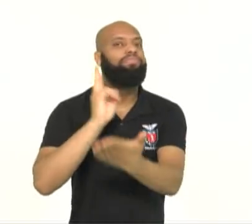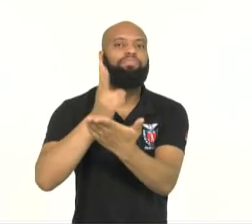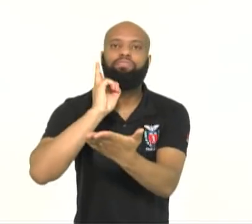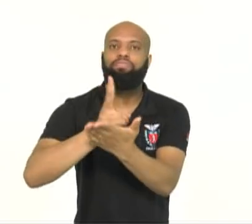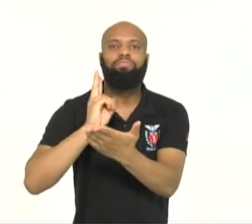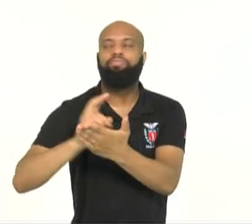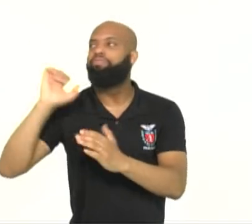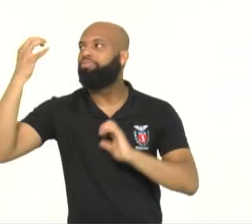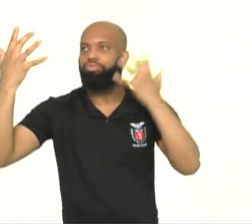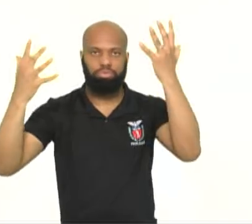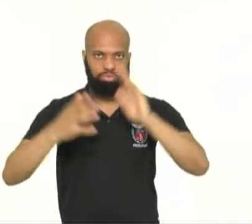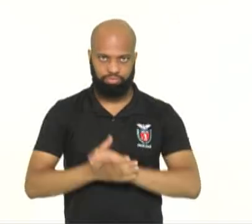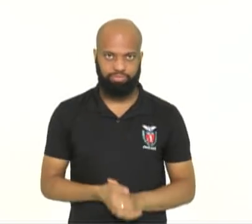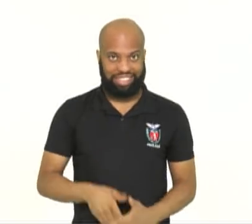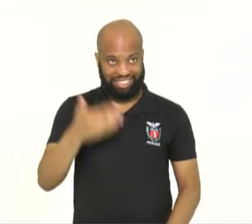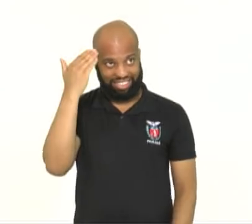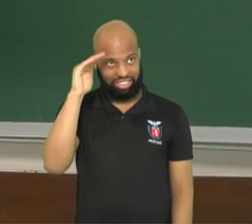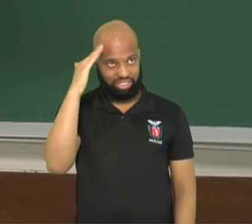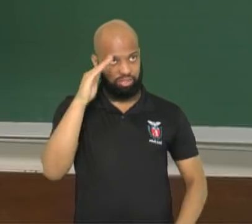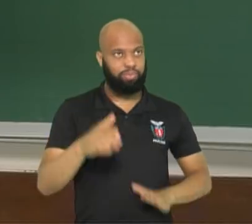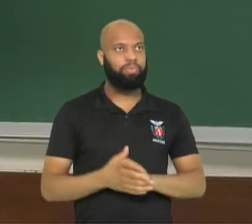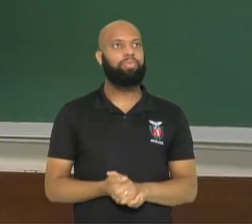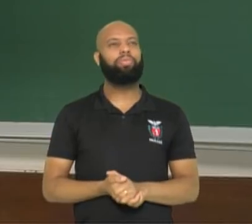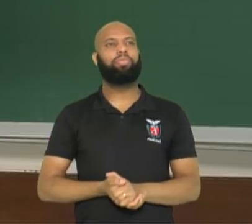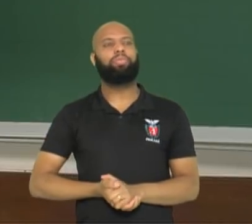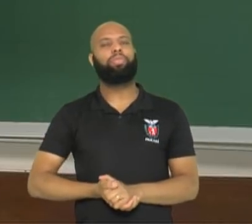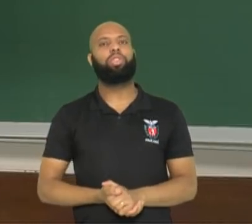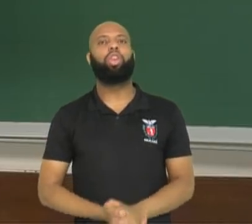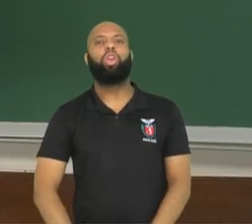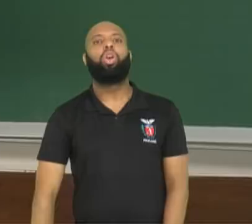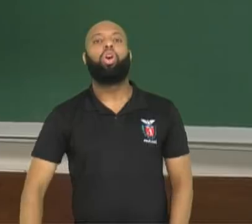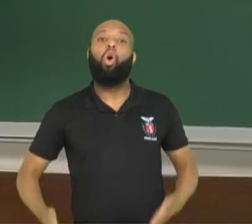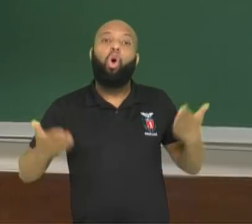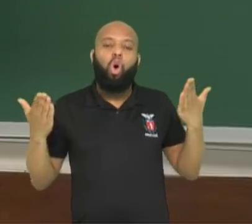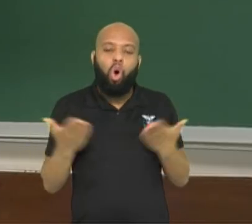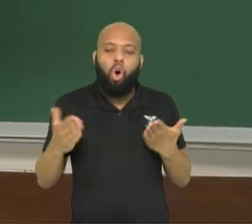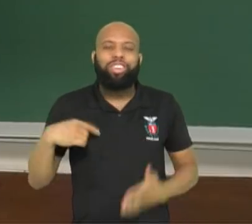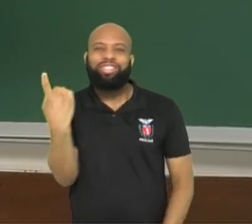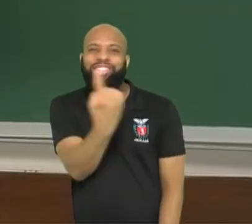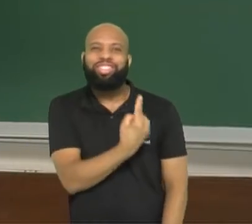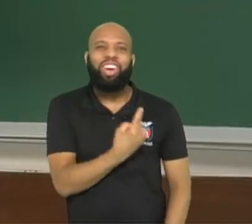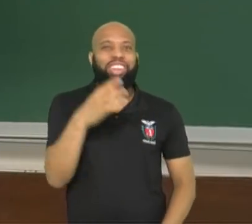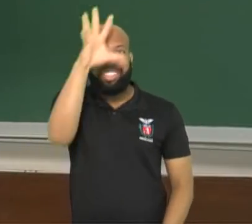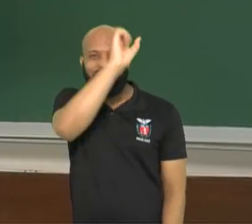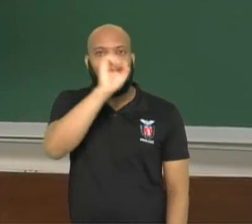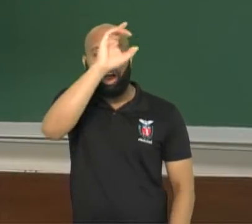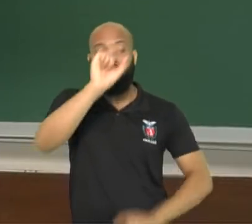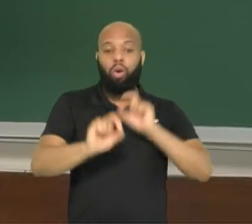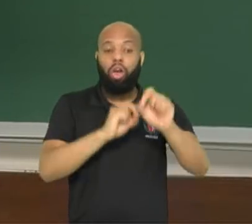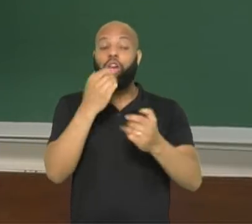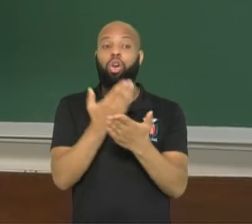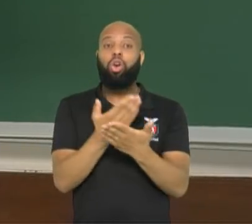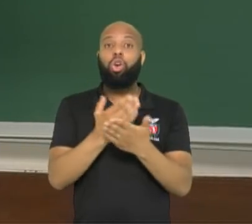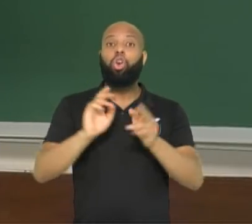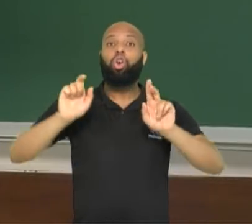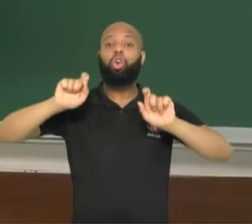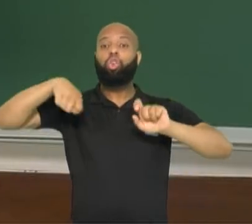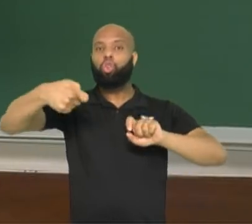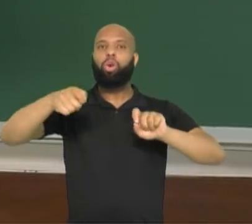de acontecer, ok? Bom, nessa aula, então, nós falamos